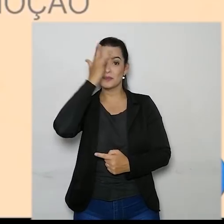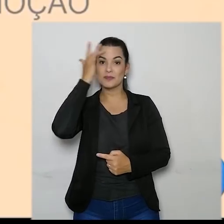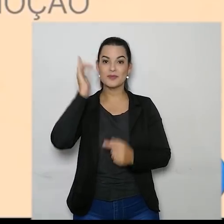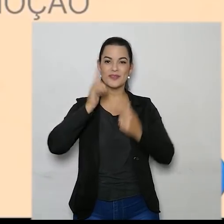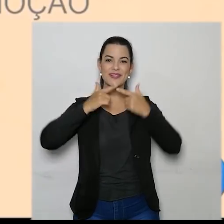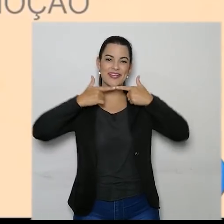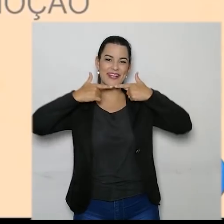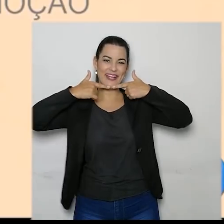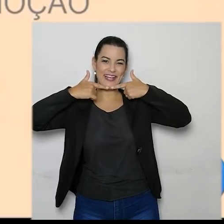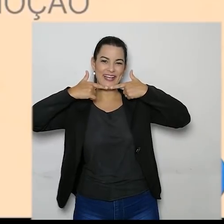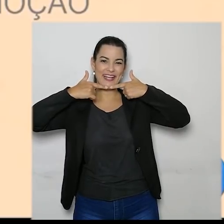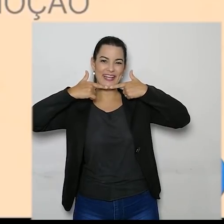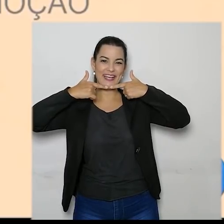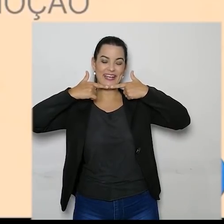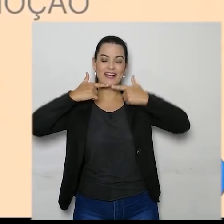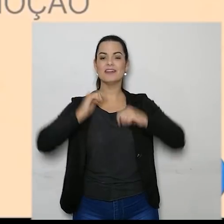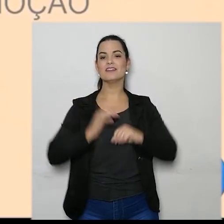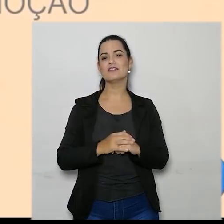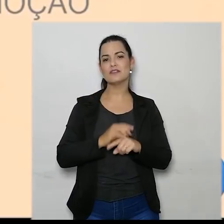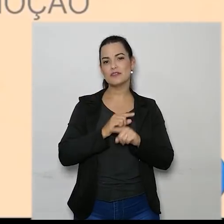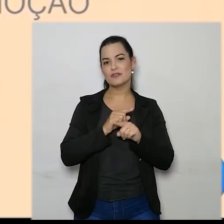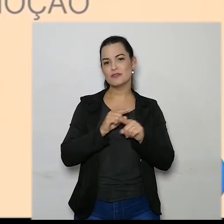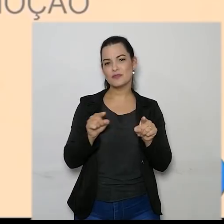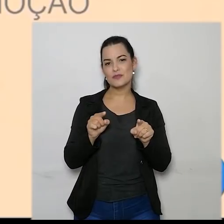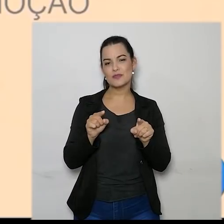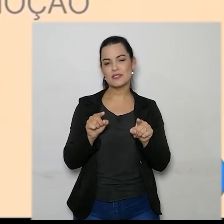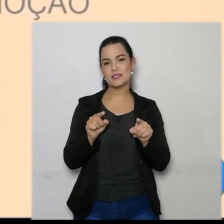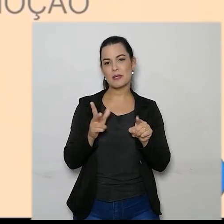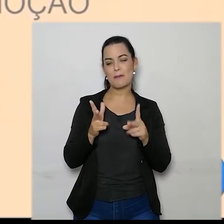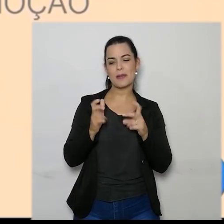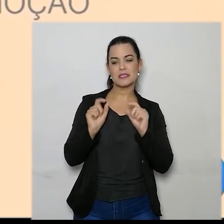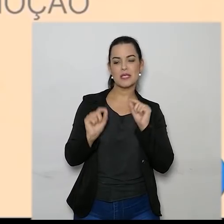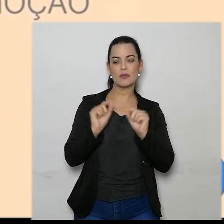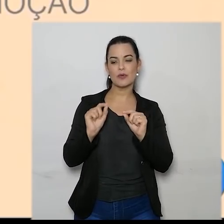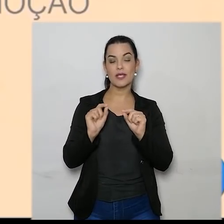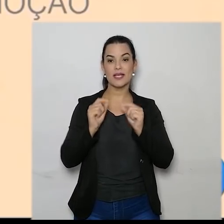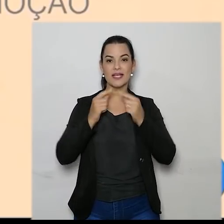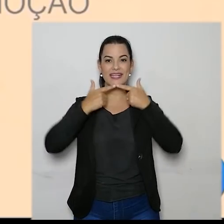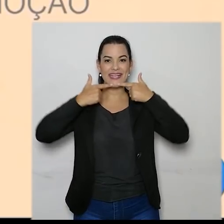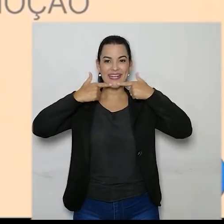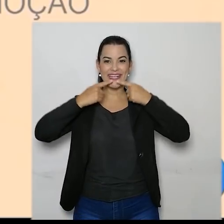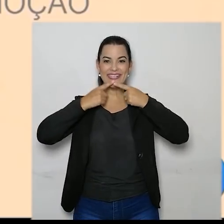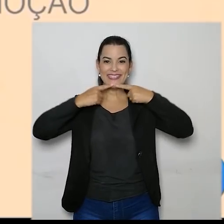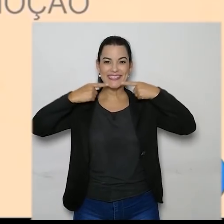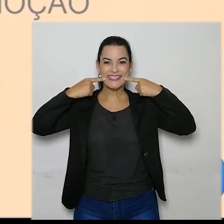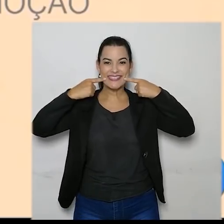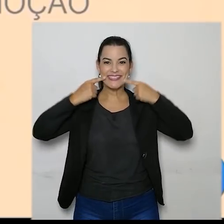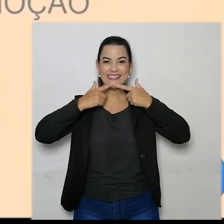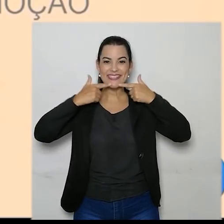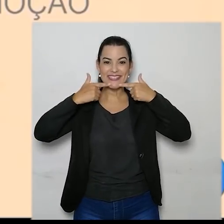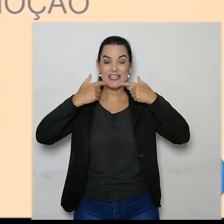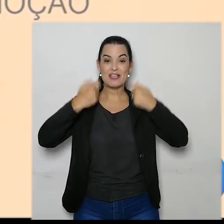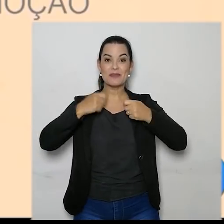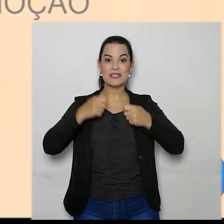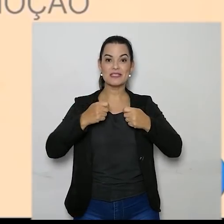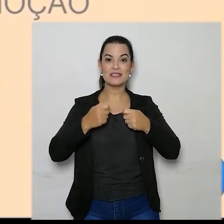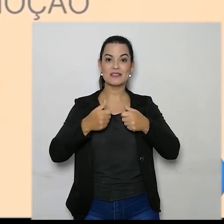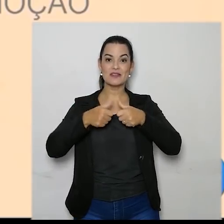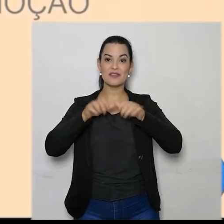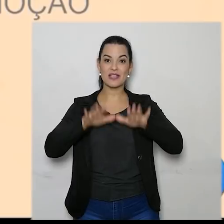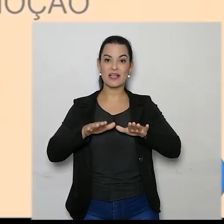Então o sorriso, vocês acham que ele deve ficar no lado do sentimento ou no lado da emoção?